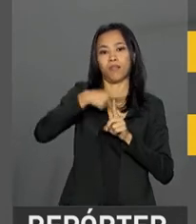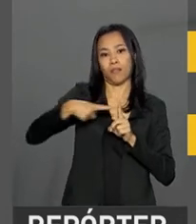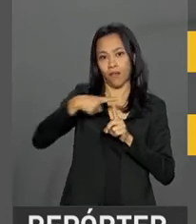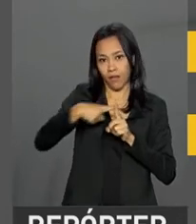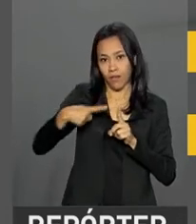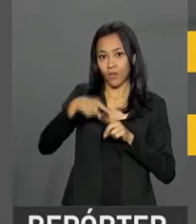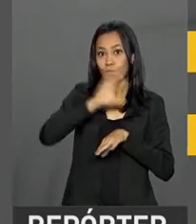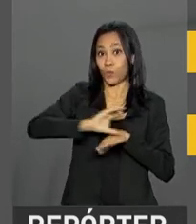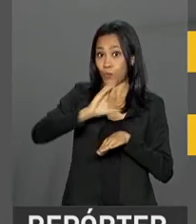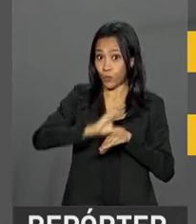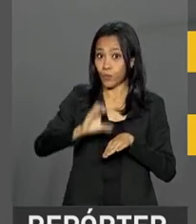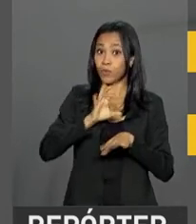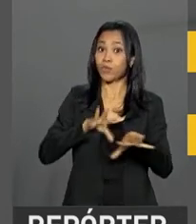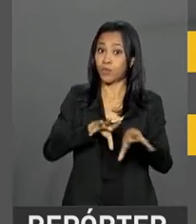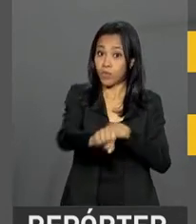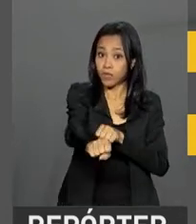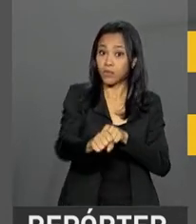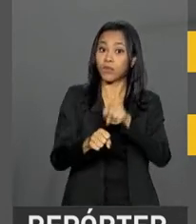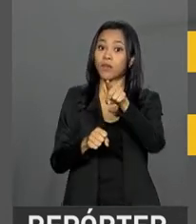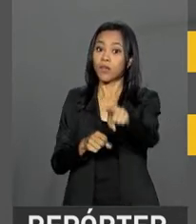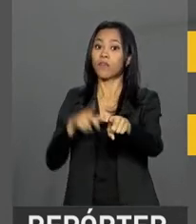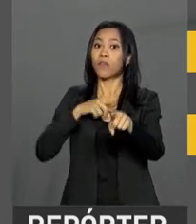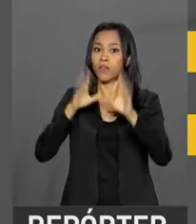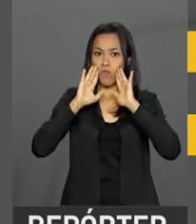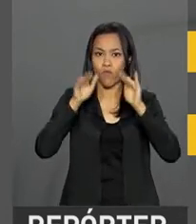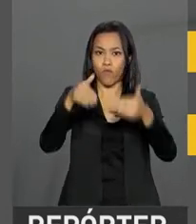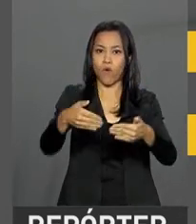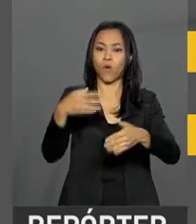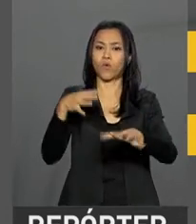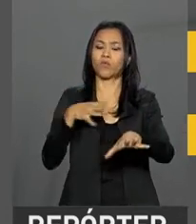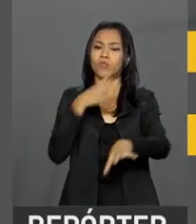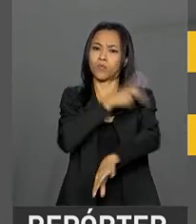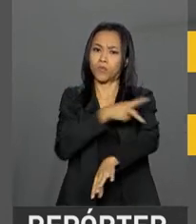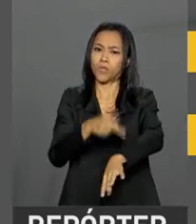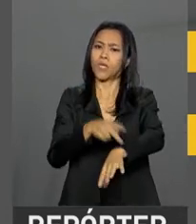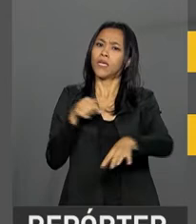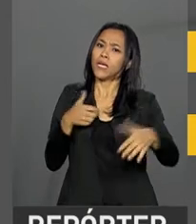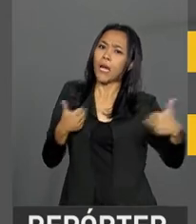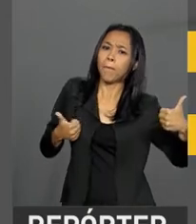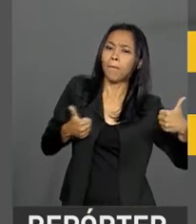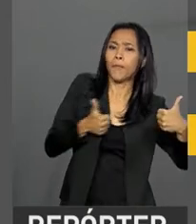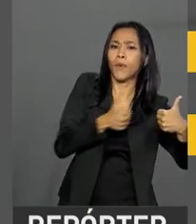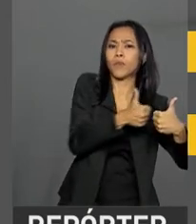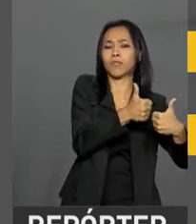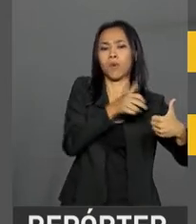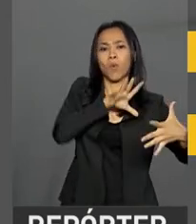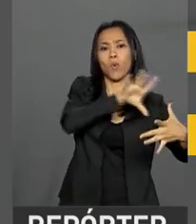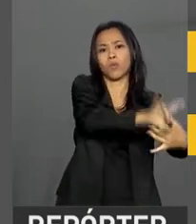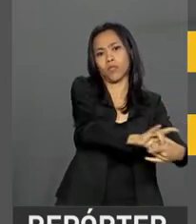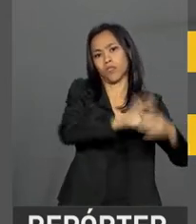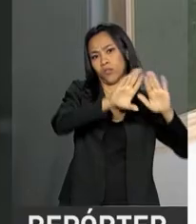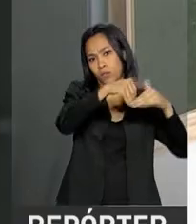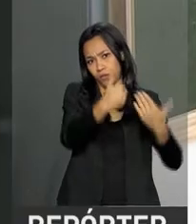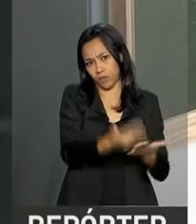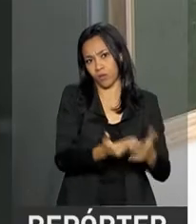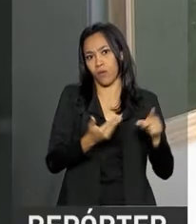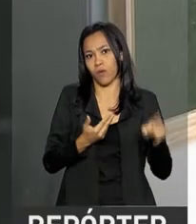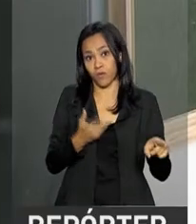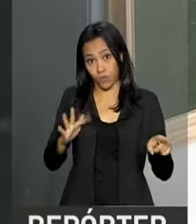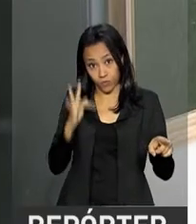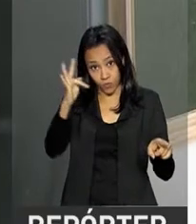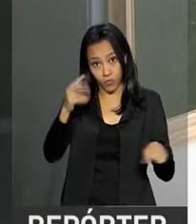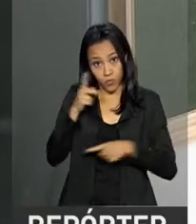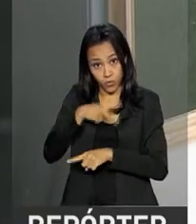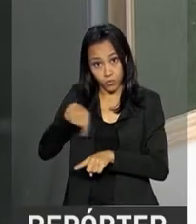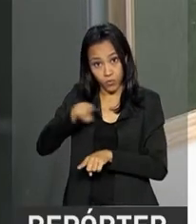terá foco na iniciação à docência ea aproximação dos futuros professores com a realidade das escolas o caio que